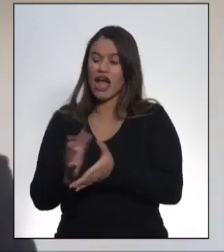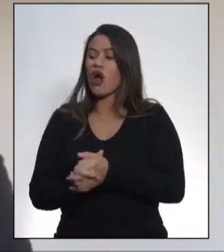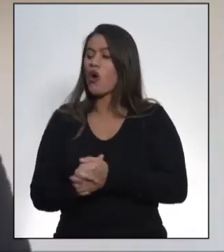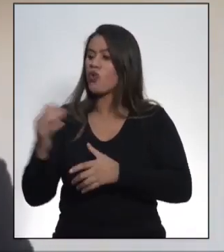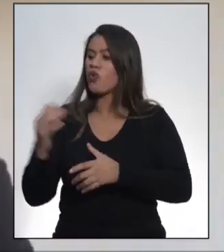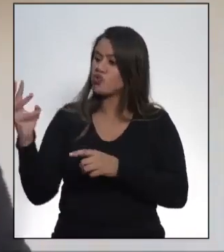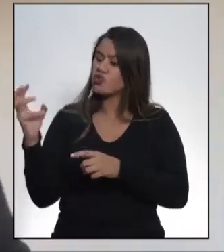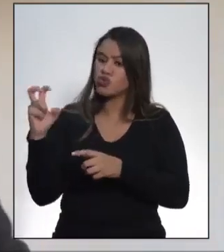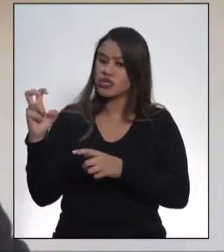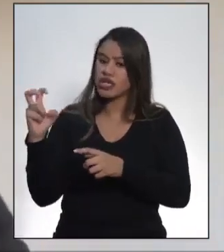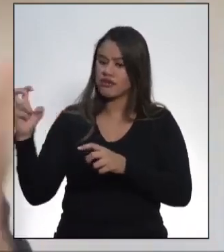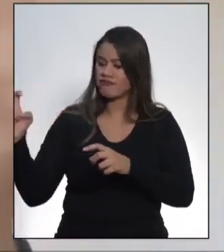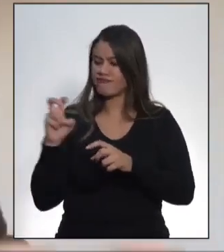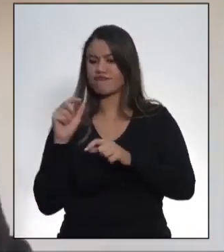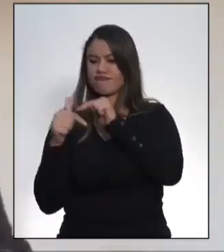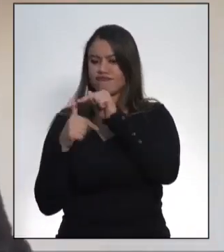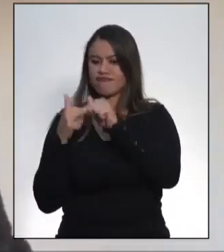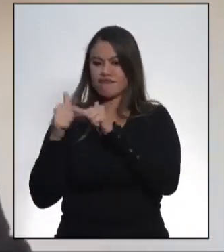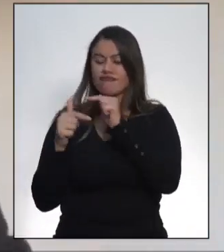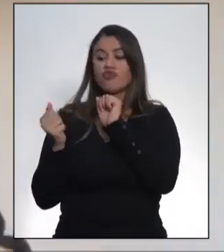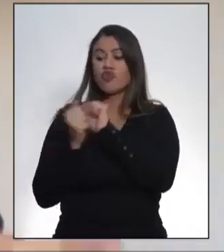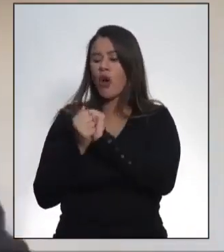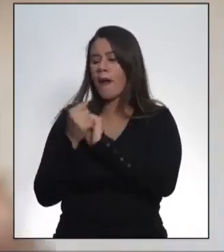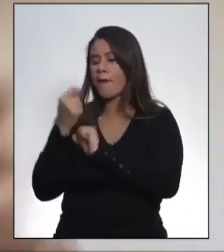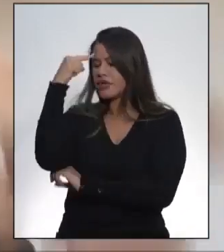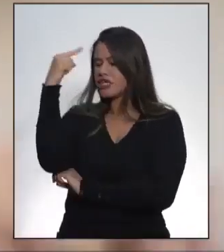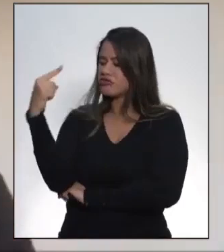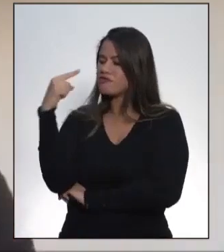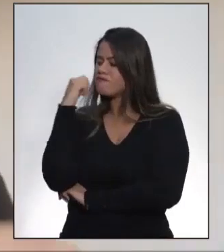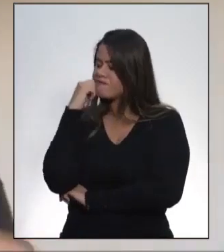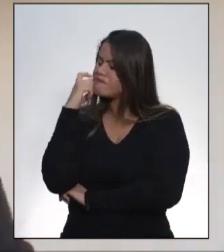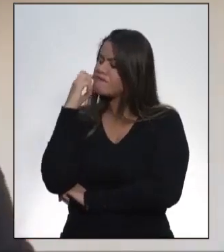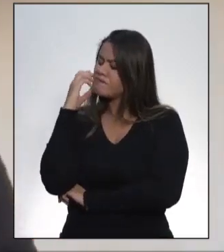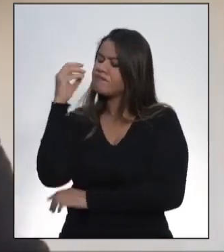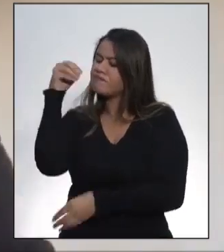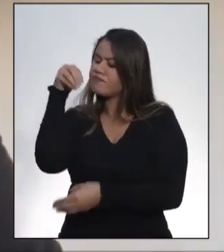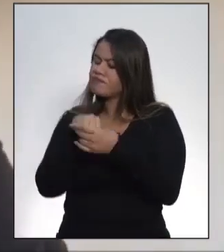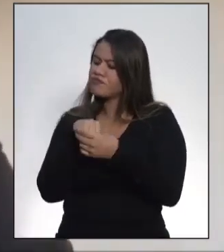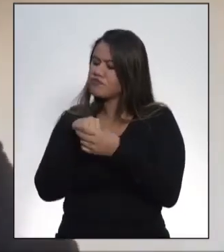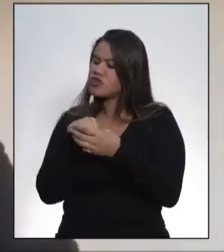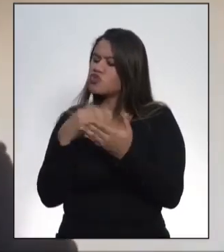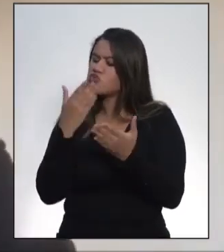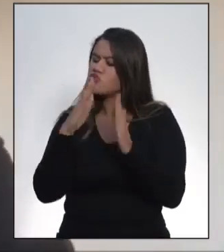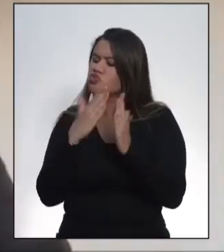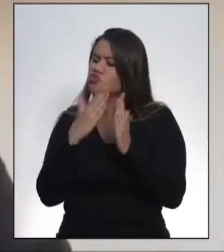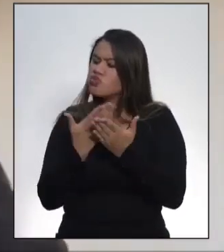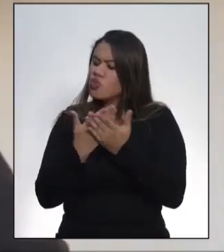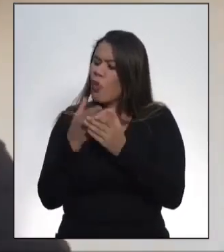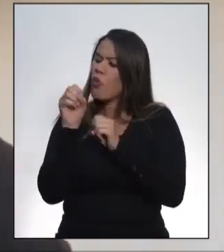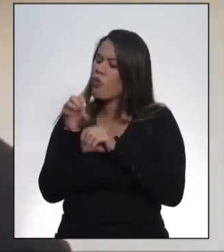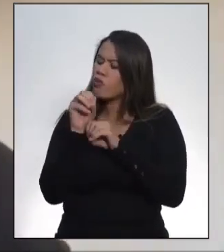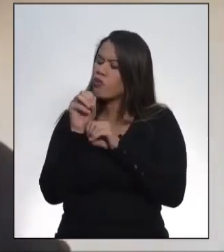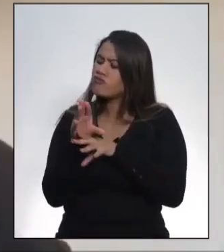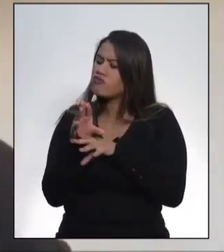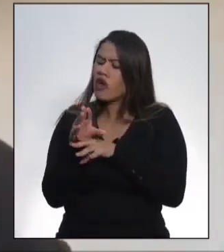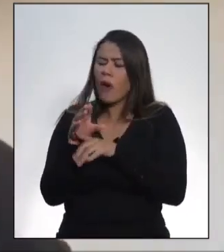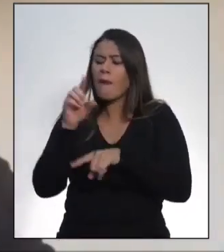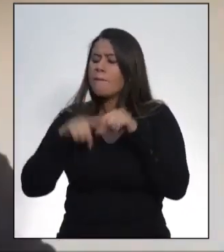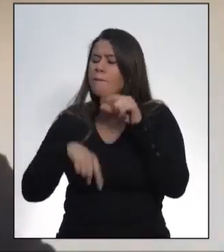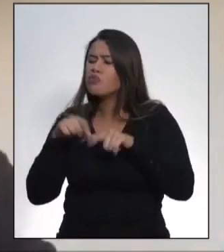qual seria o produto ou serviço dentro de educação que nós iríamos ofertar. No nosso caso,